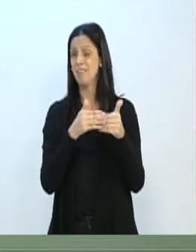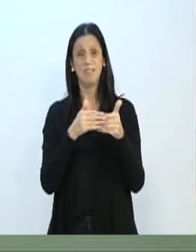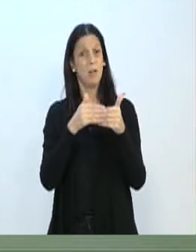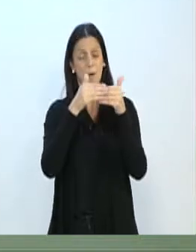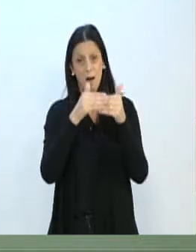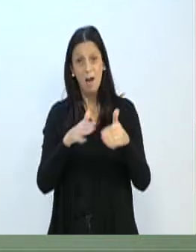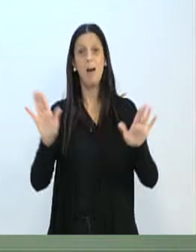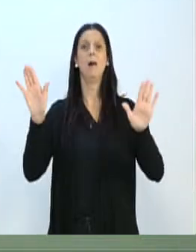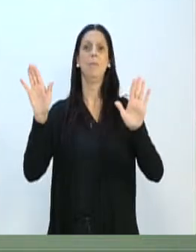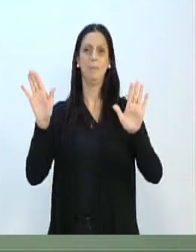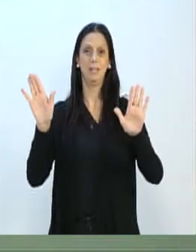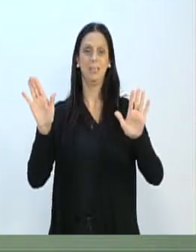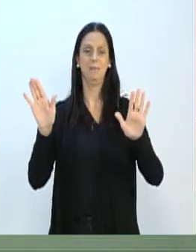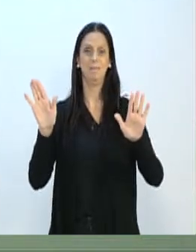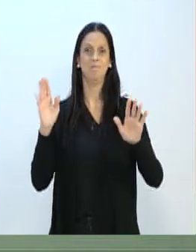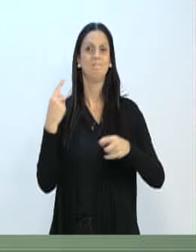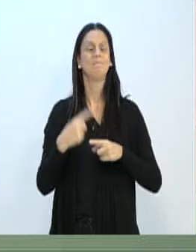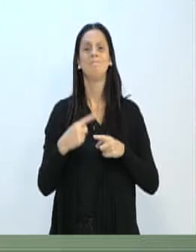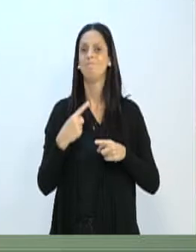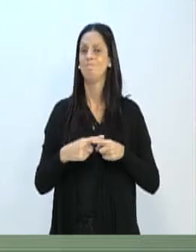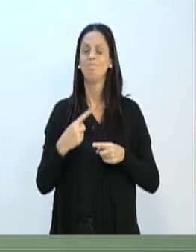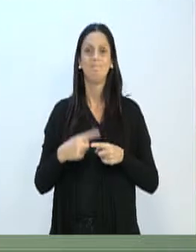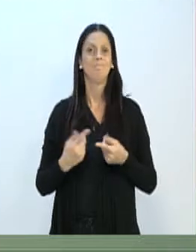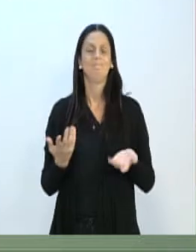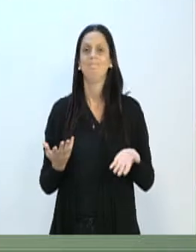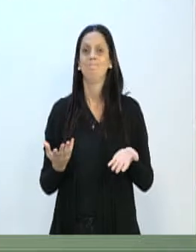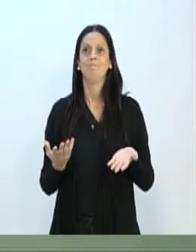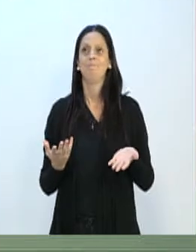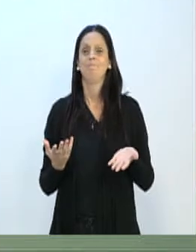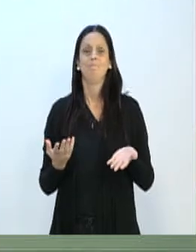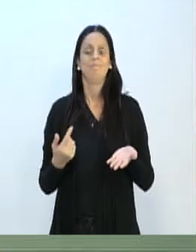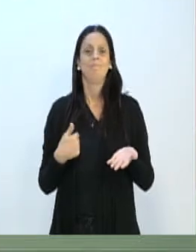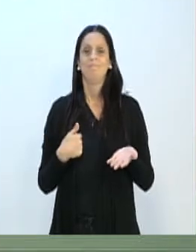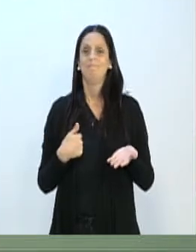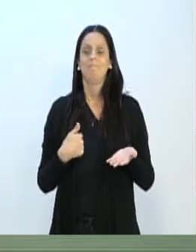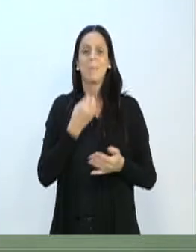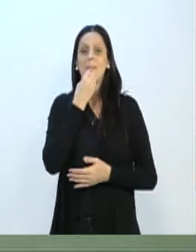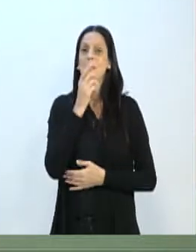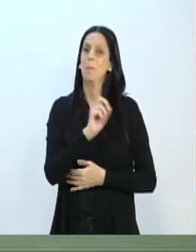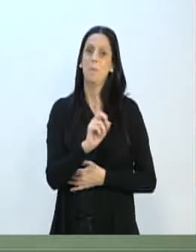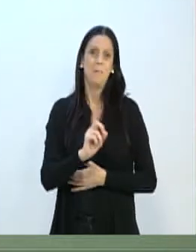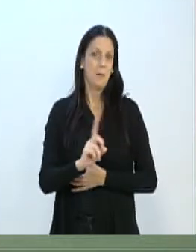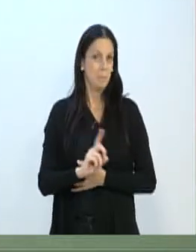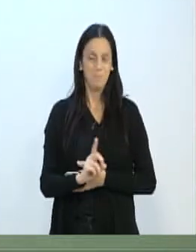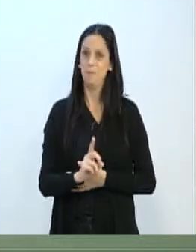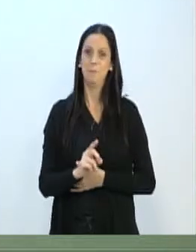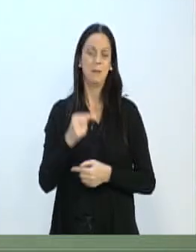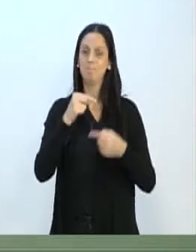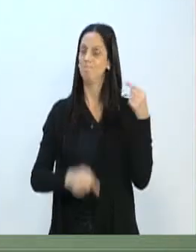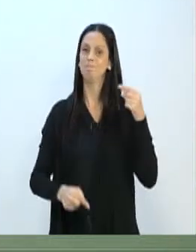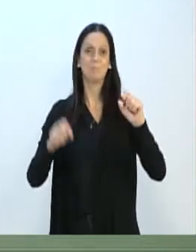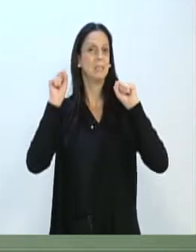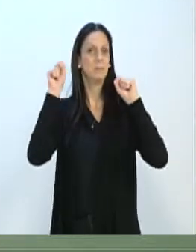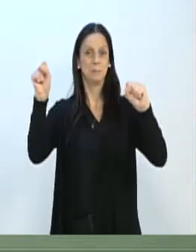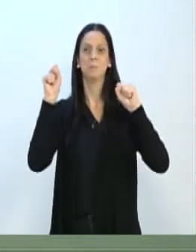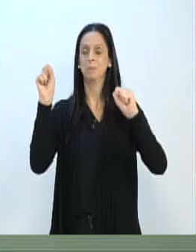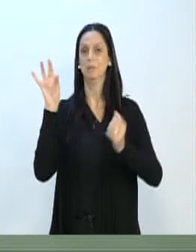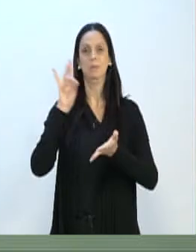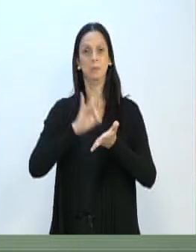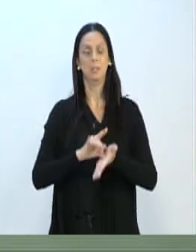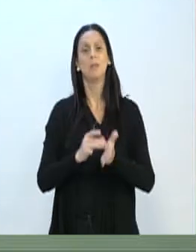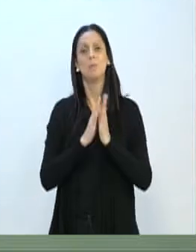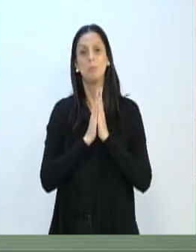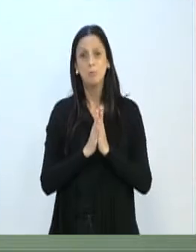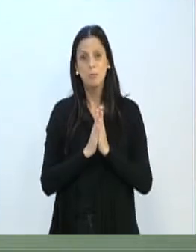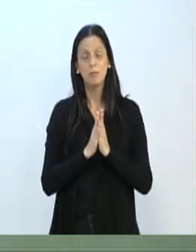daí não faz parte da, no meu entender, dessas manifestações legítimas. Não vamos perder